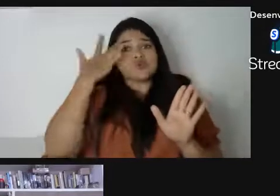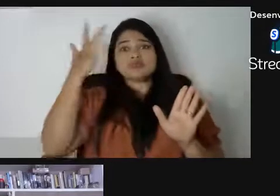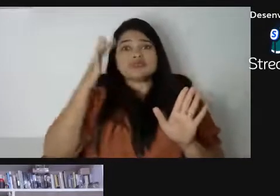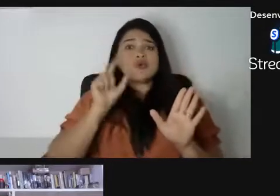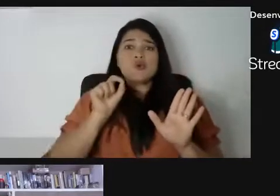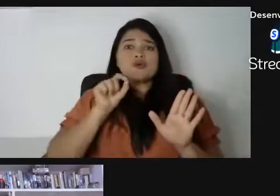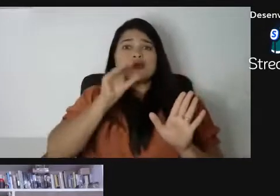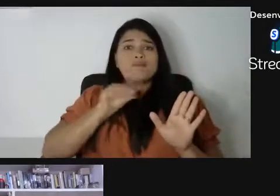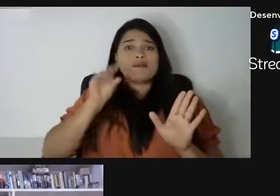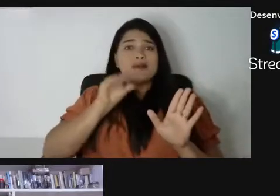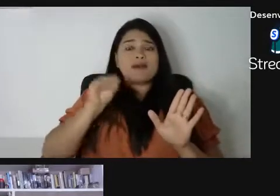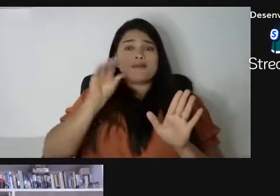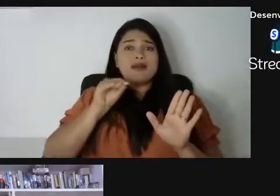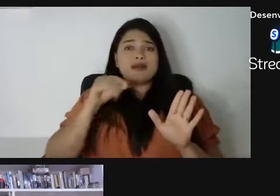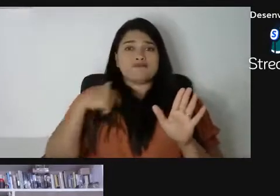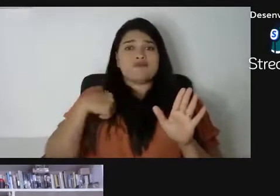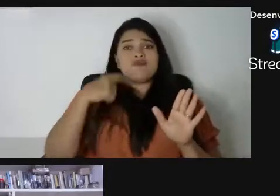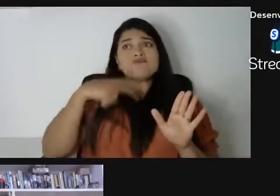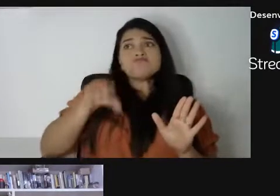Então,